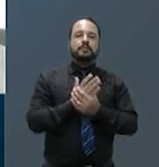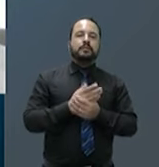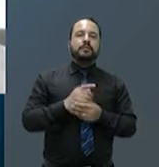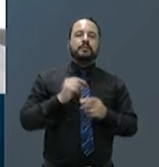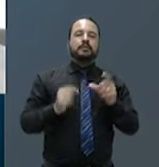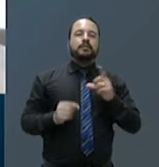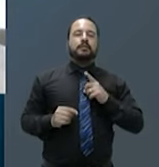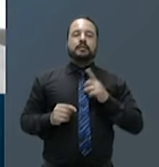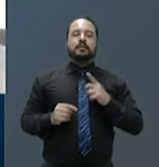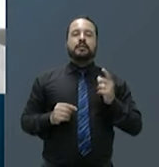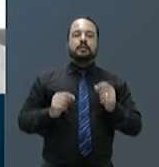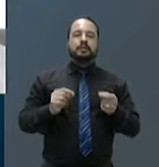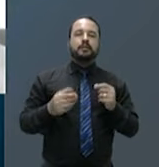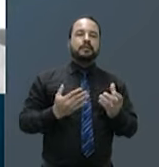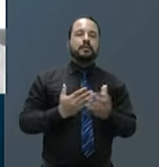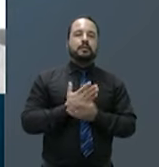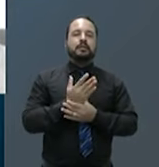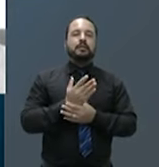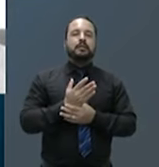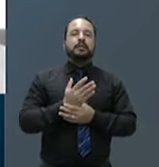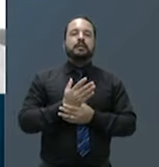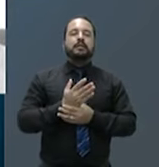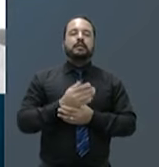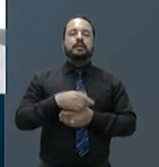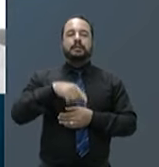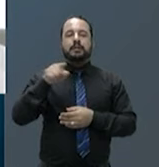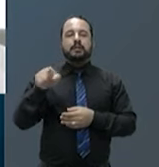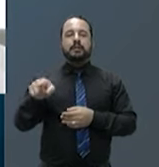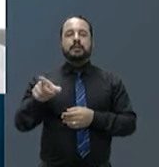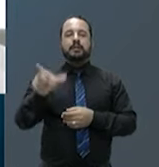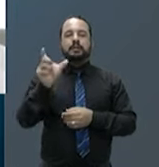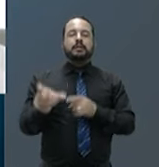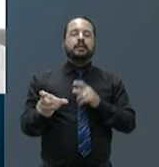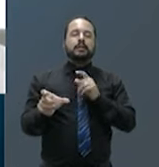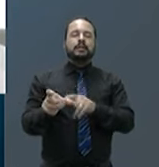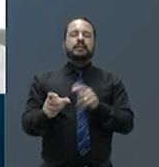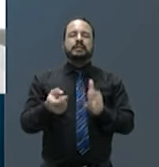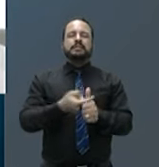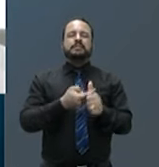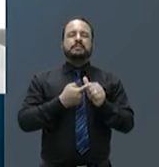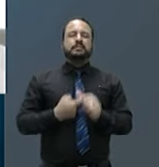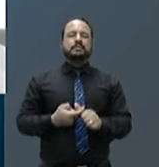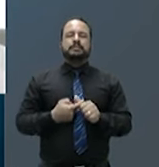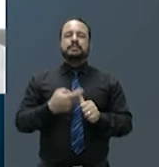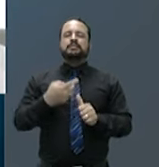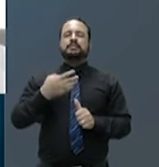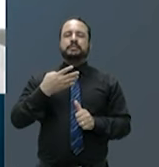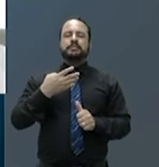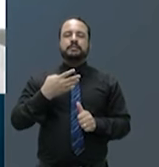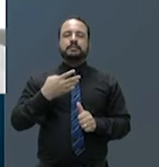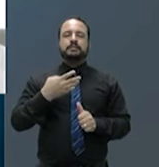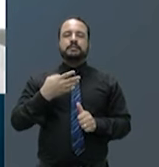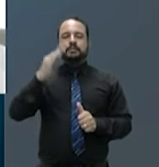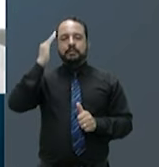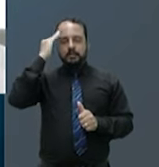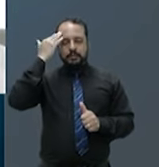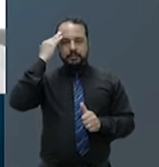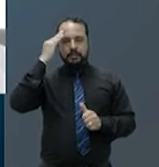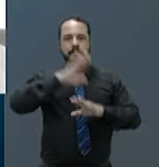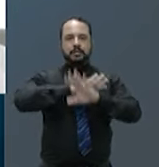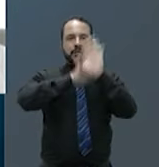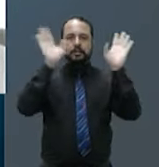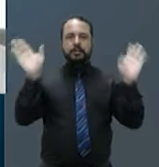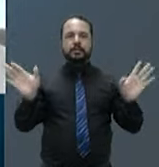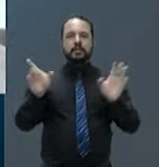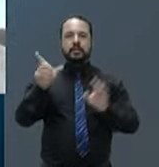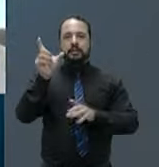revelia a ausência de citação da requerida, esta dívida foi reconhecida pela própria